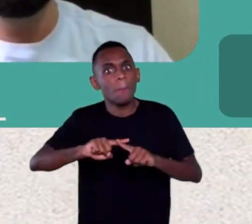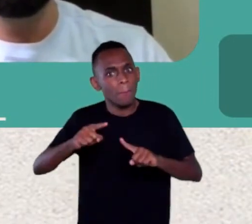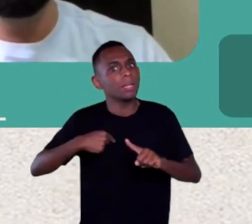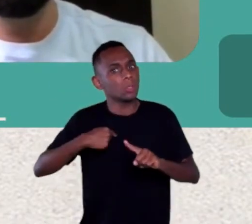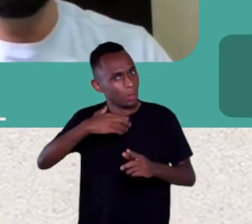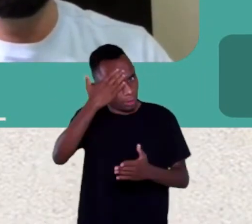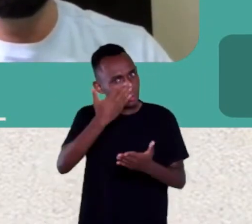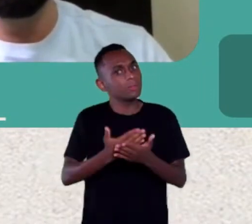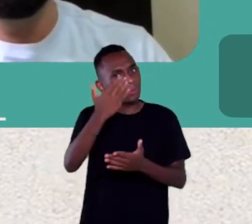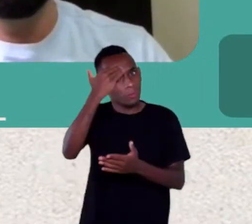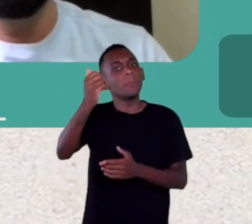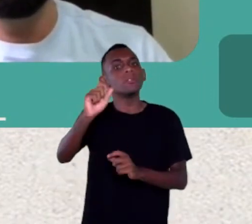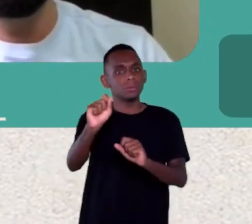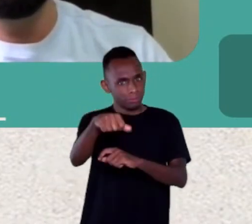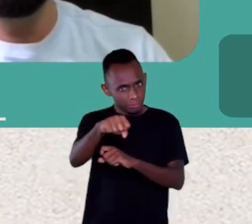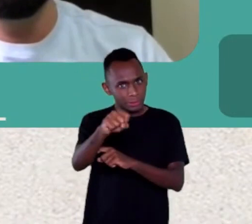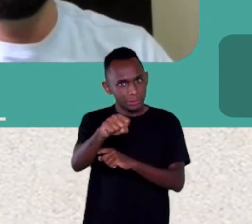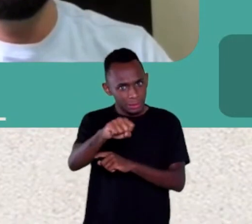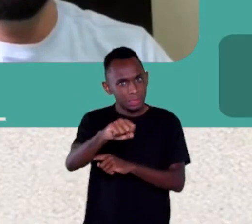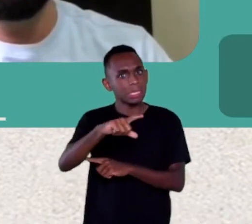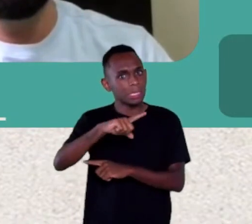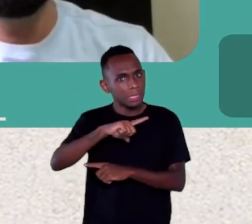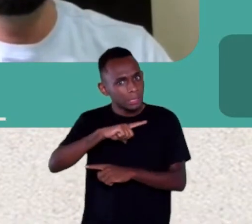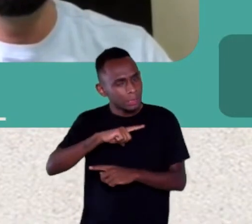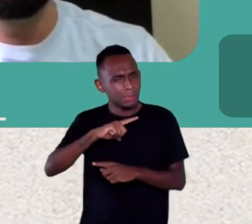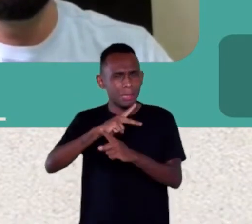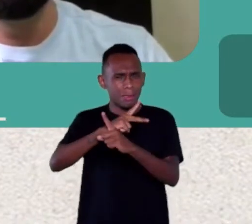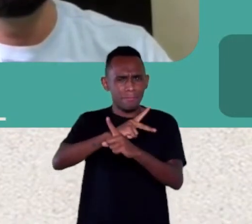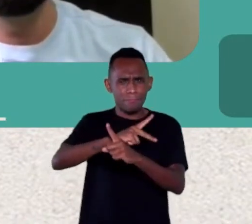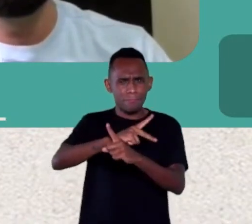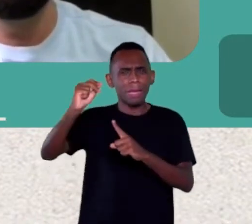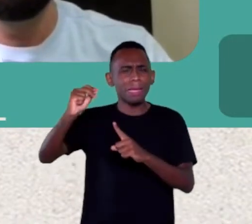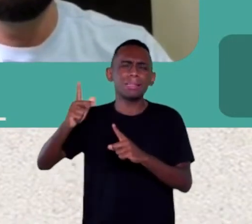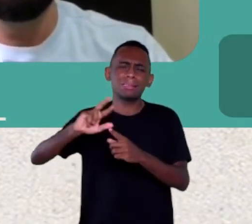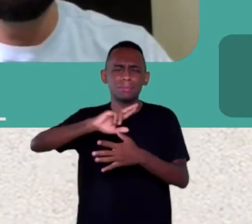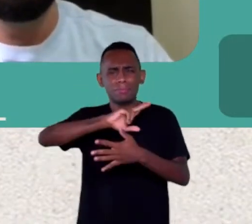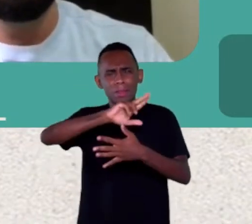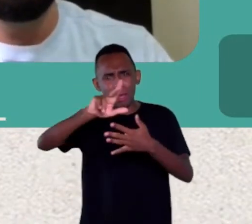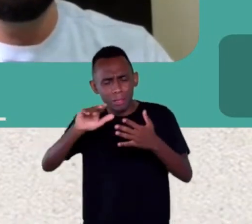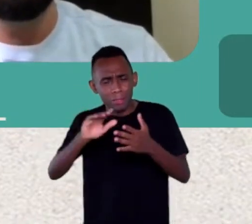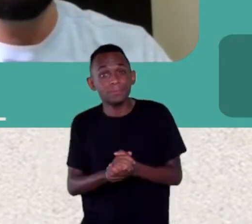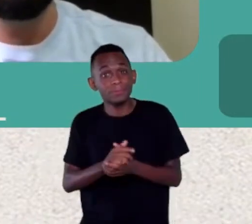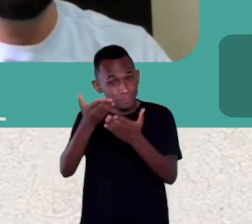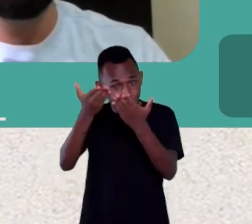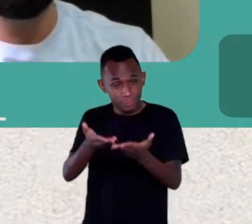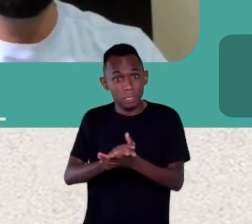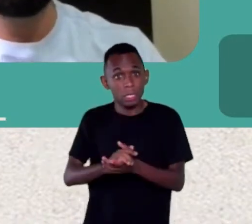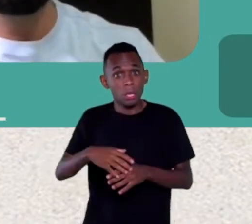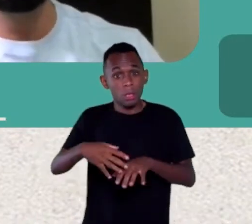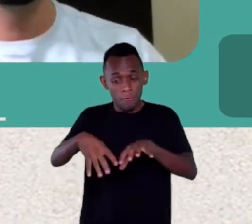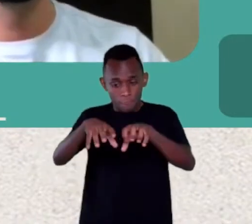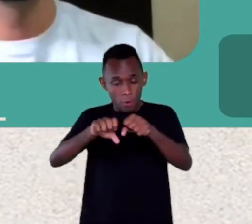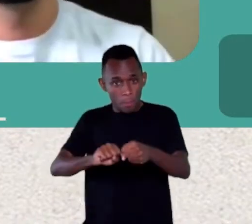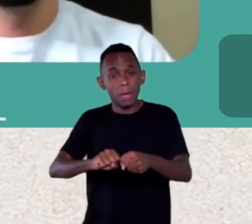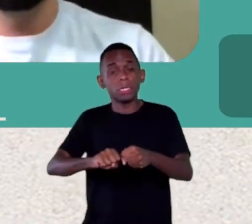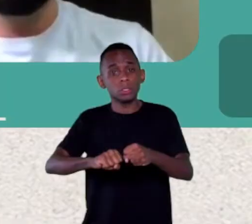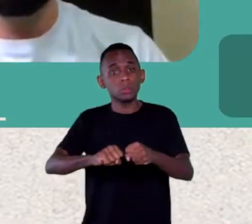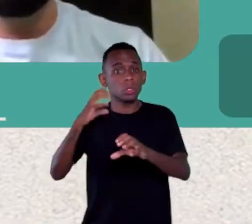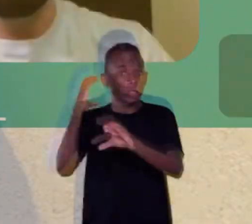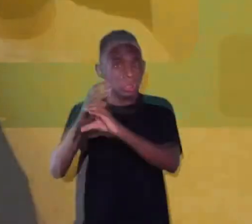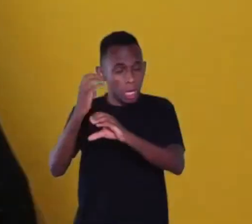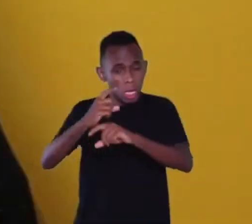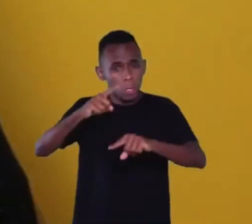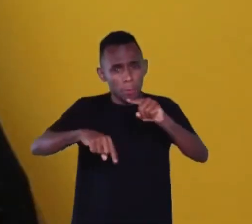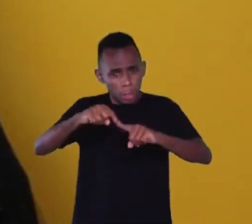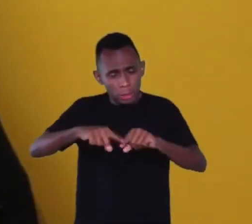tem até indicação ao Jabuti, vários livros publicados. Magela Moreira é engenheiro de produção e mestre de